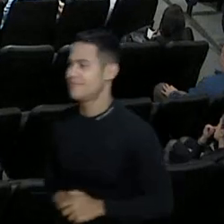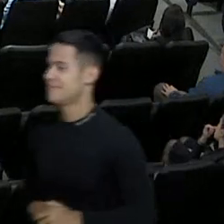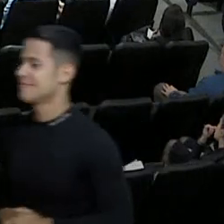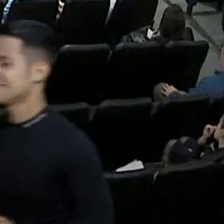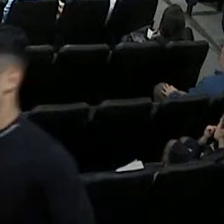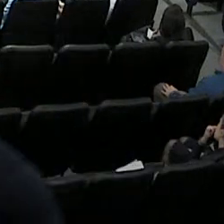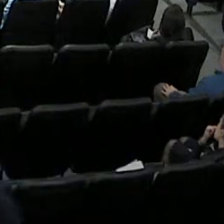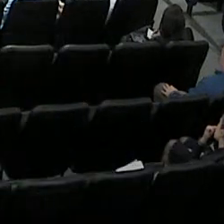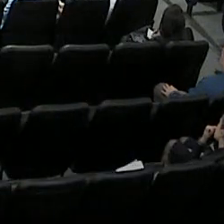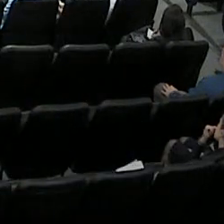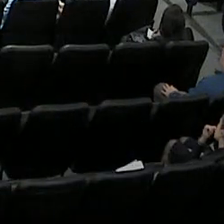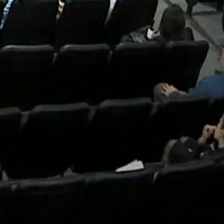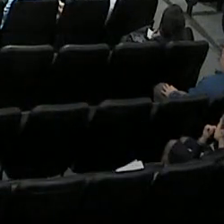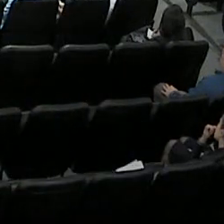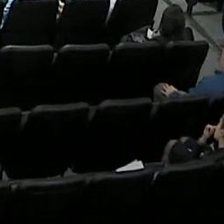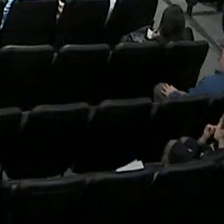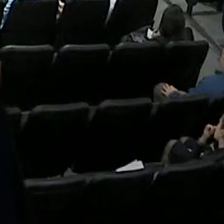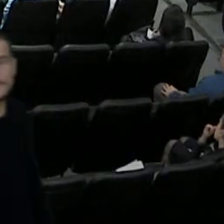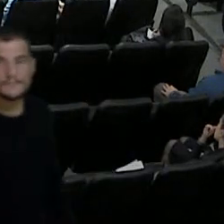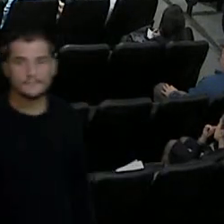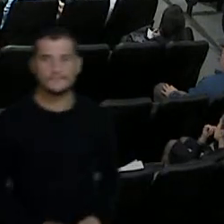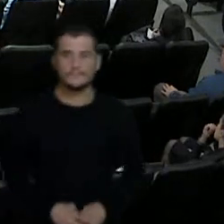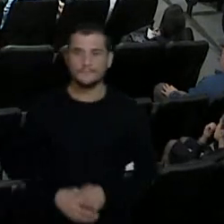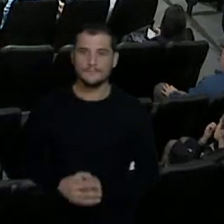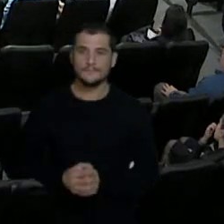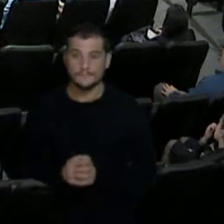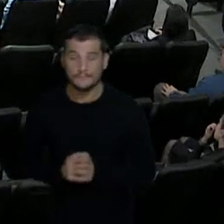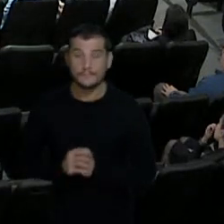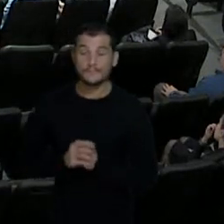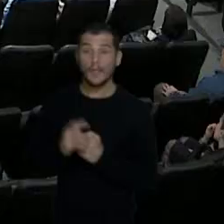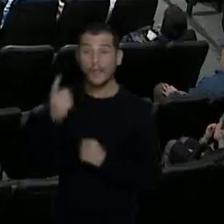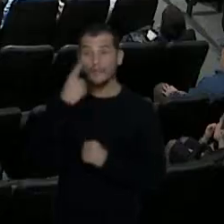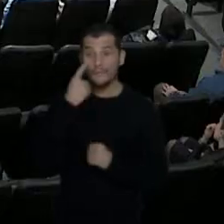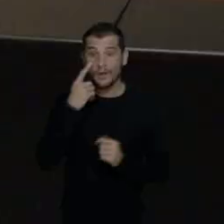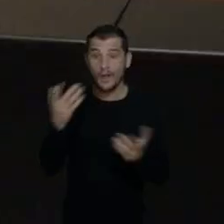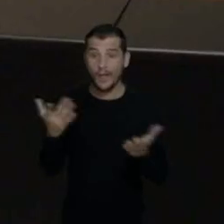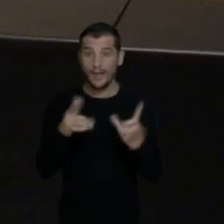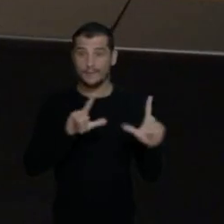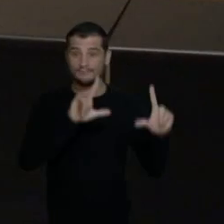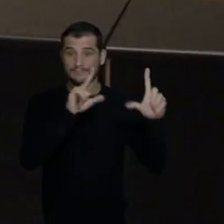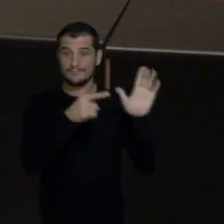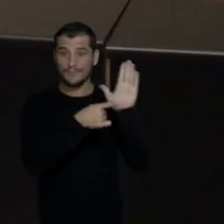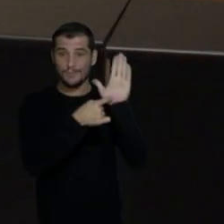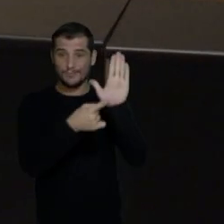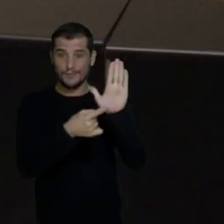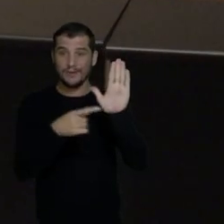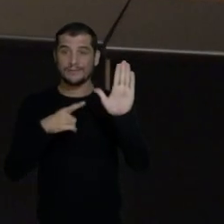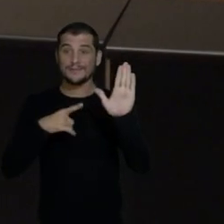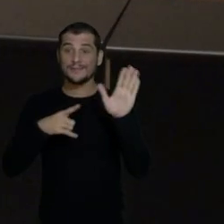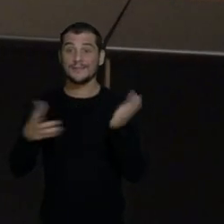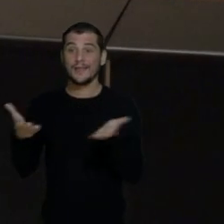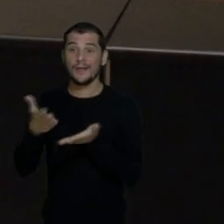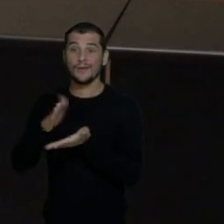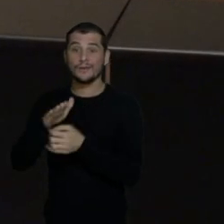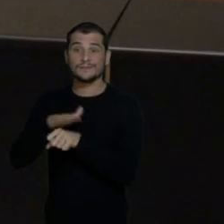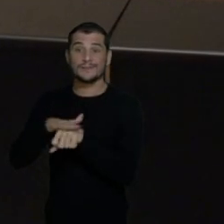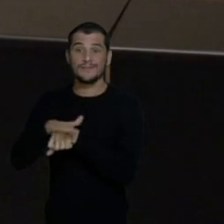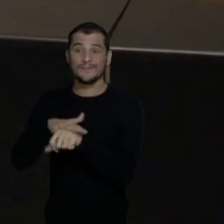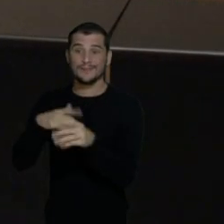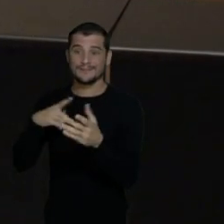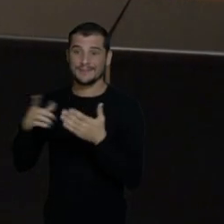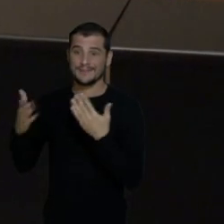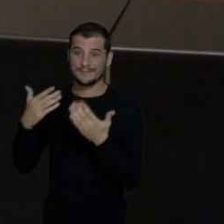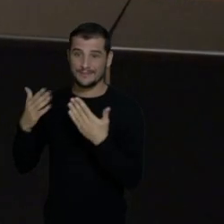não sei se alguém quer compartilhar Aqui tá todo mundo Quietinho eu fi hoje todas as conversas foram quietinhas mas eu não consigo ficar muito quietinha